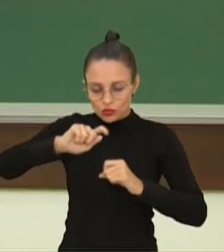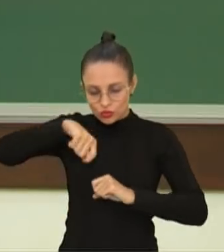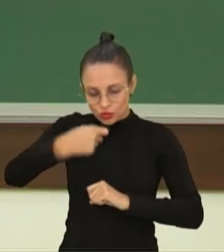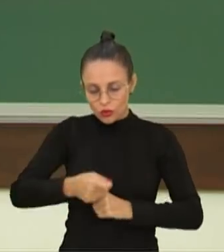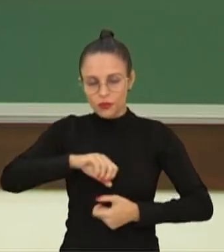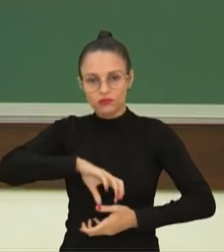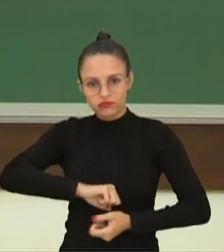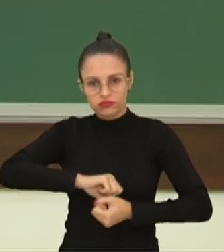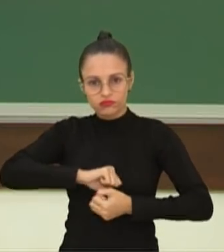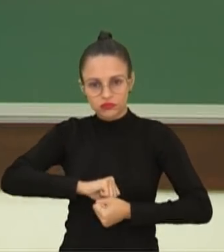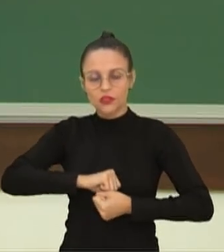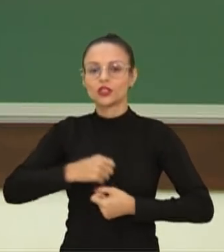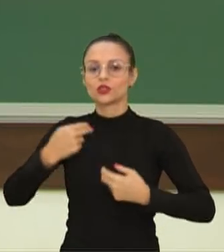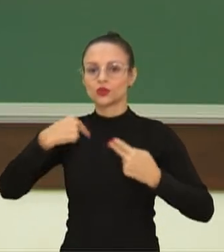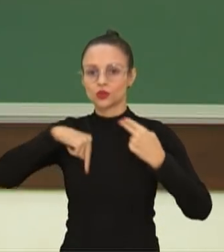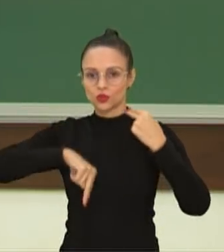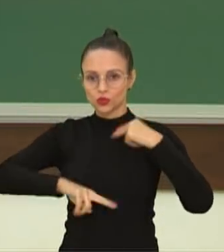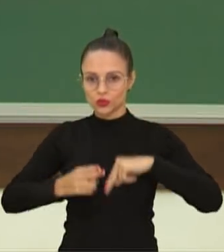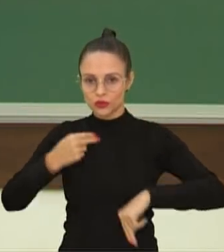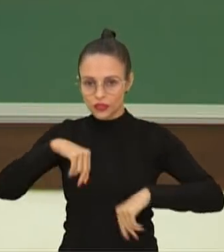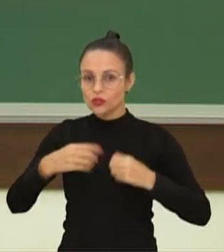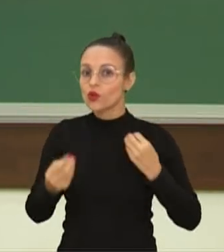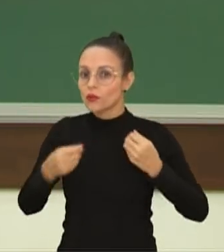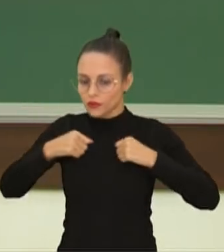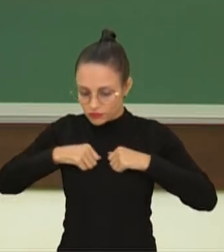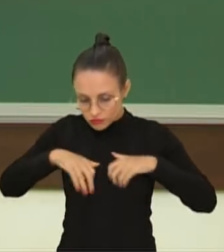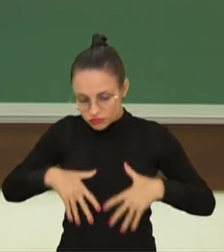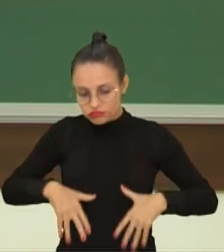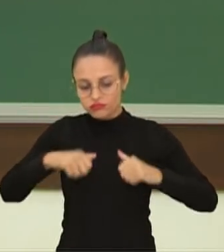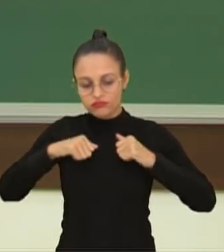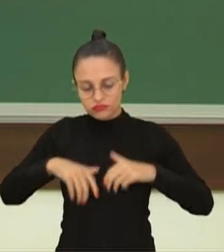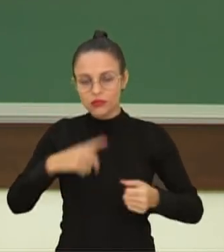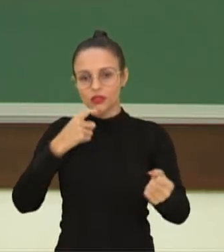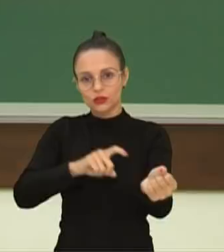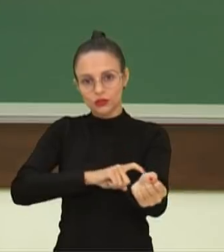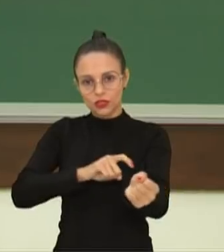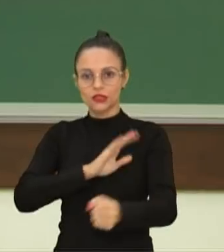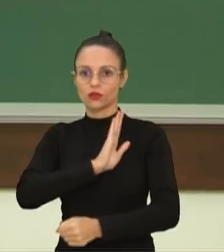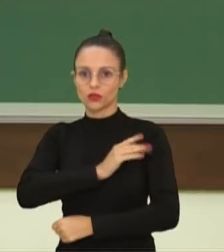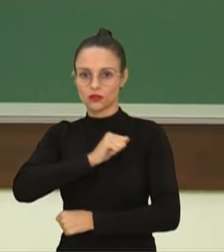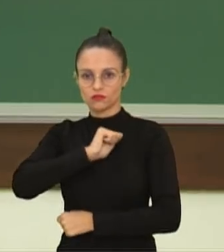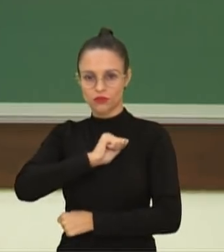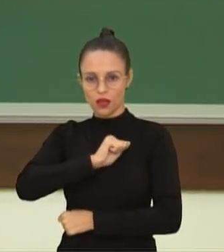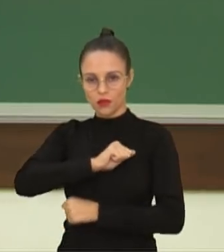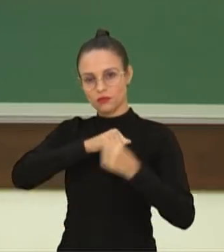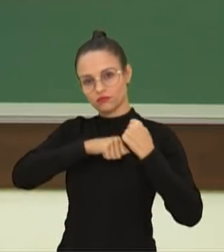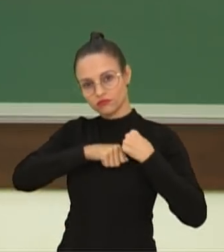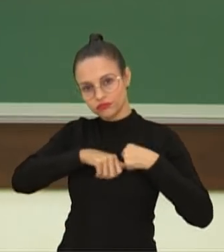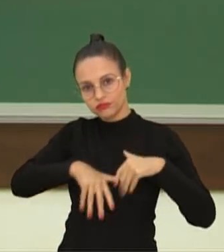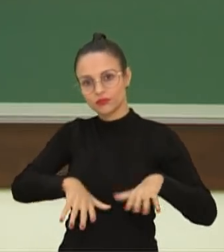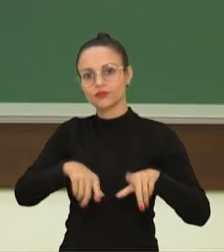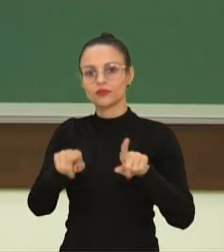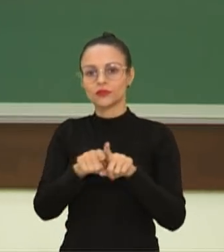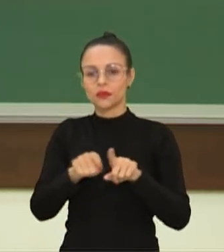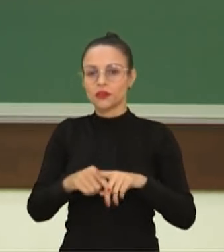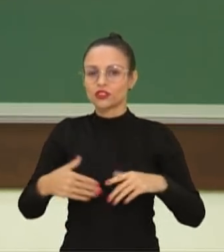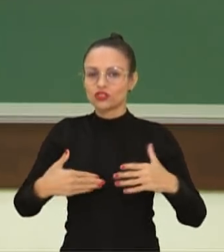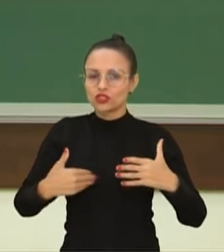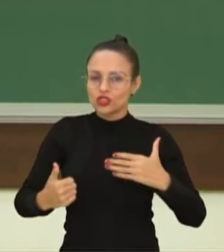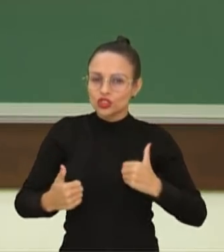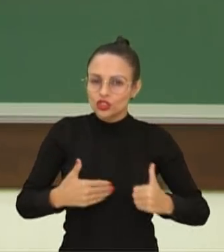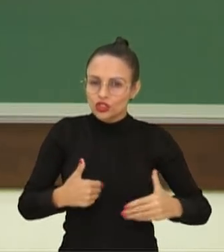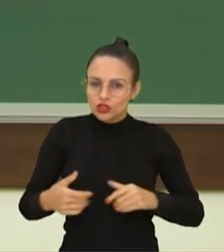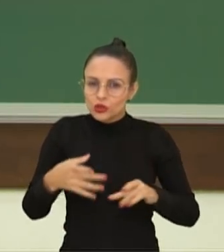vão ser transportados pelo sangue, com a ajuda, né, do bombeamento do coração. Ajuda a retirar resíduos do